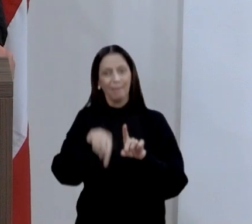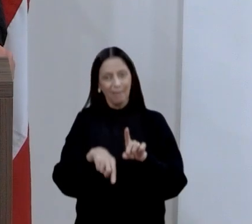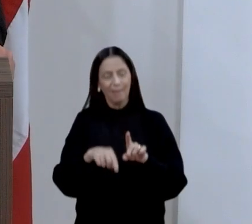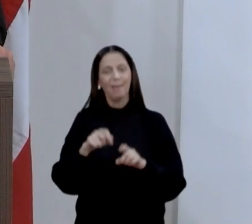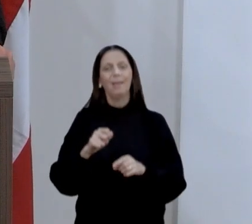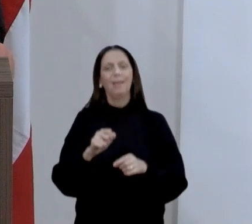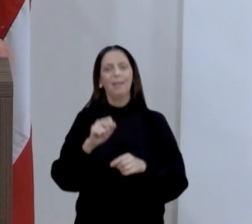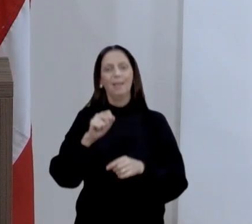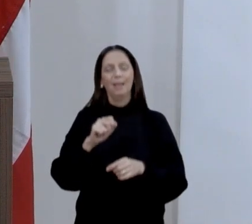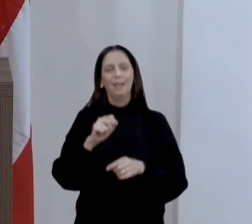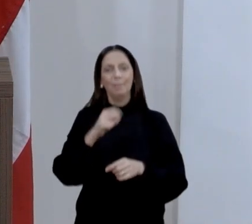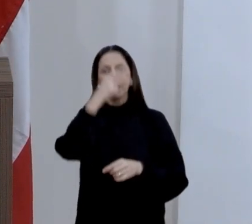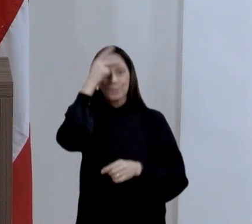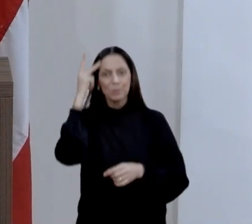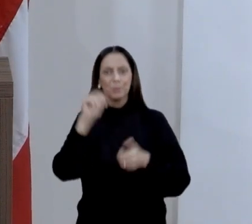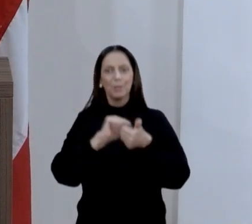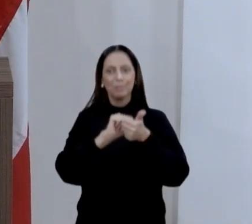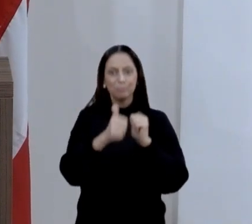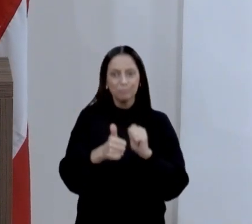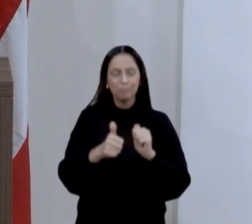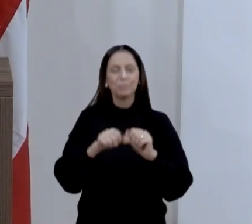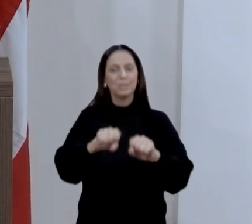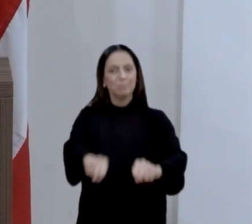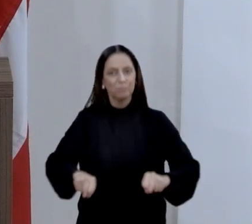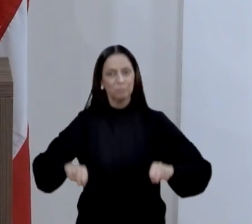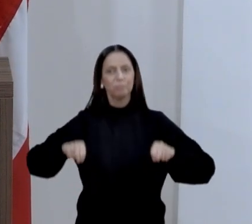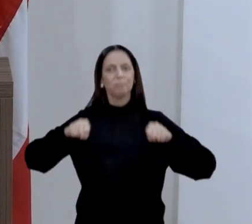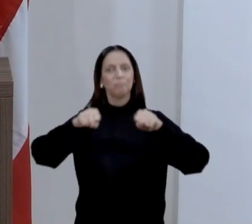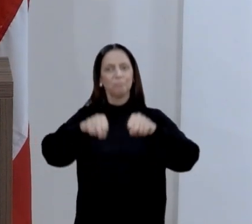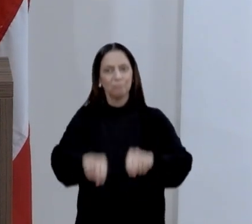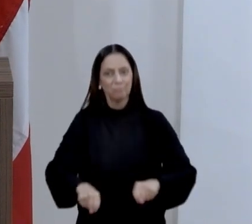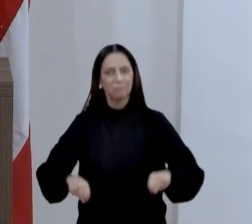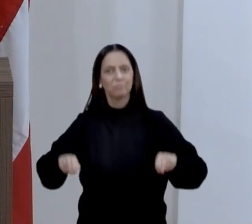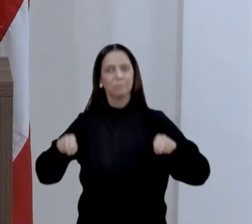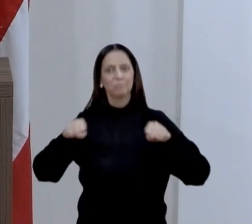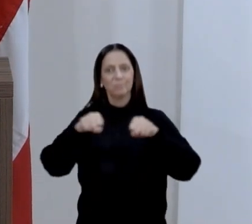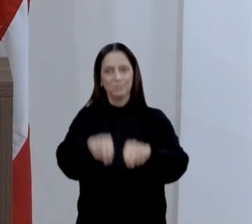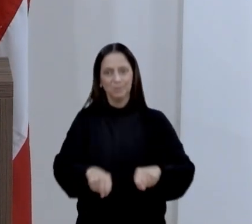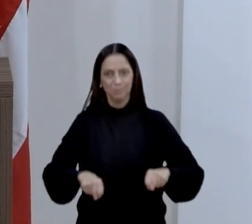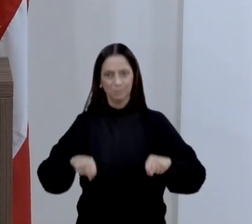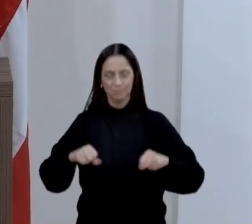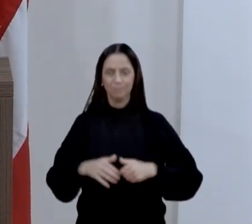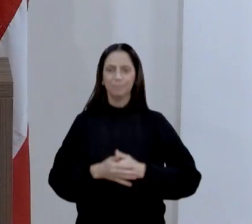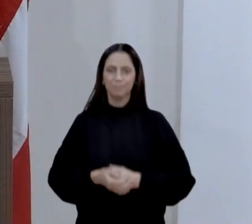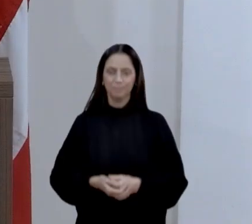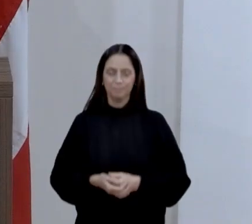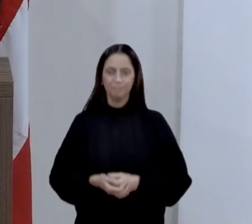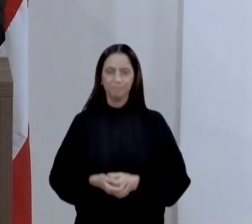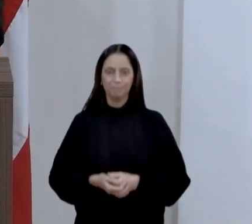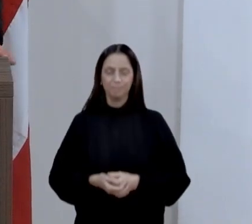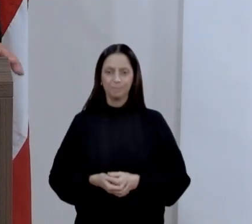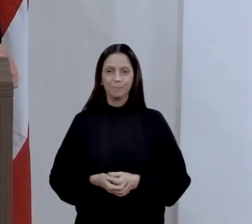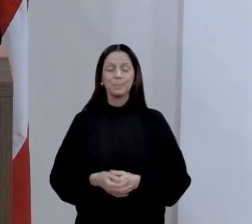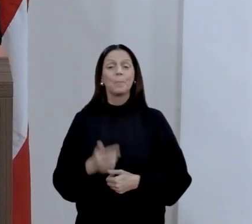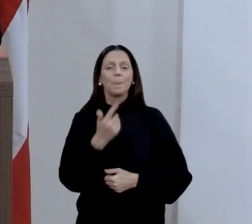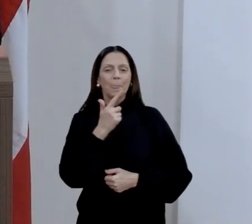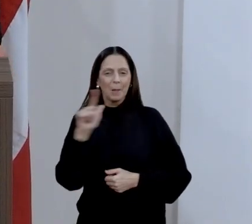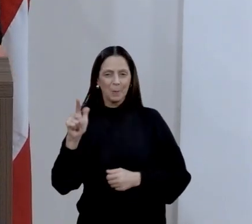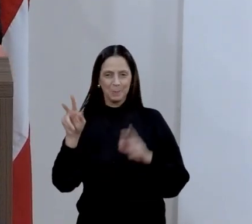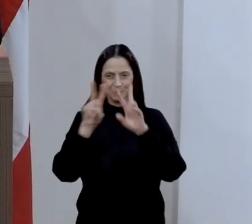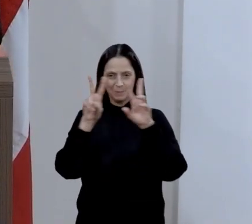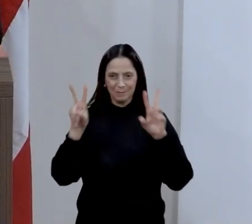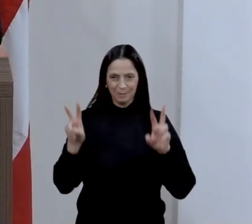reforçar ali as cobranças que a gente também realiza. Muito já foi feito, mas a gente agora precisa avançar mais